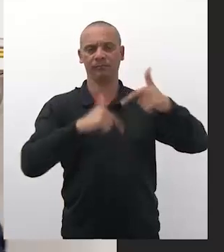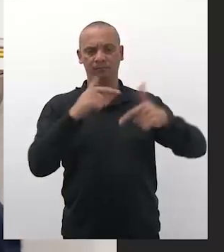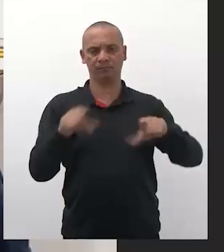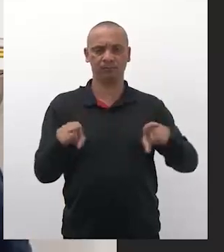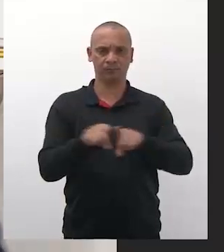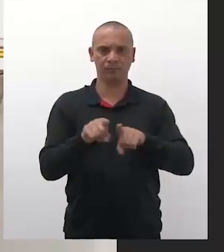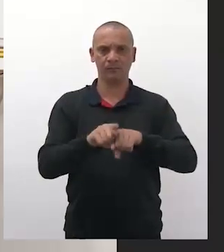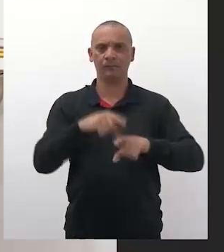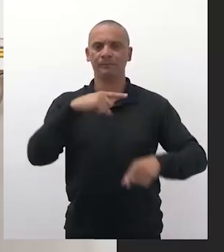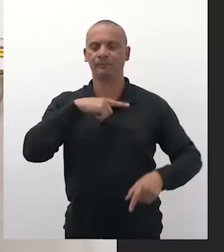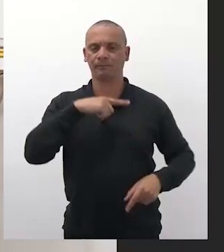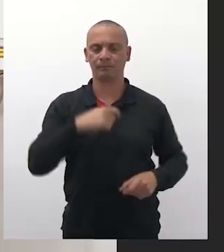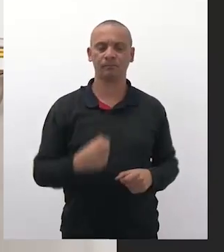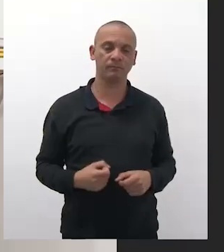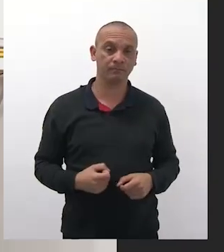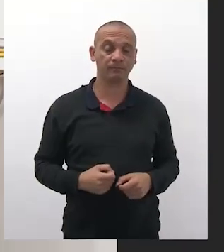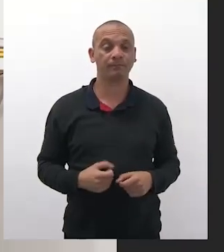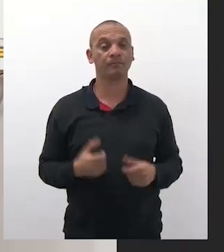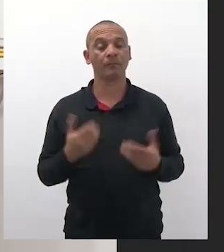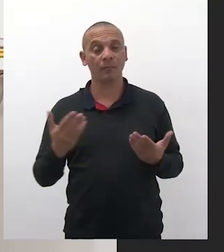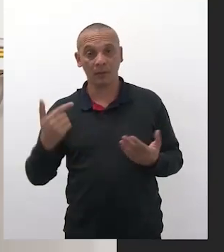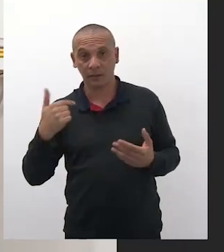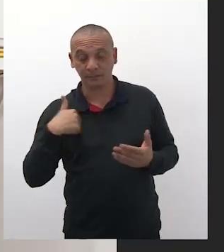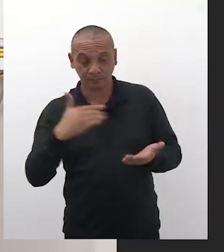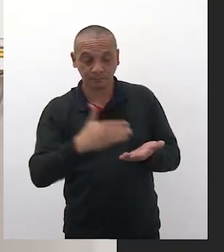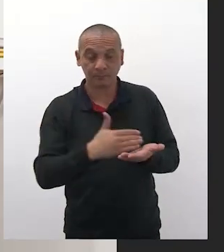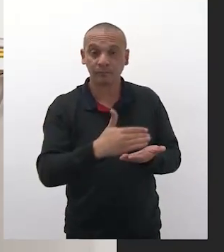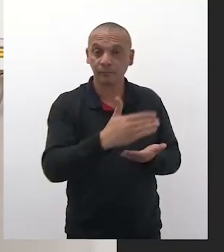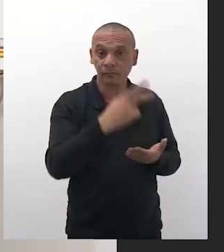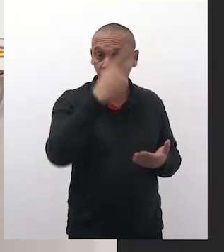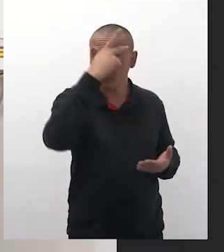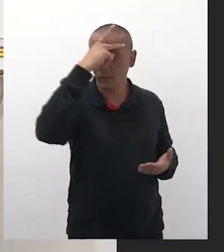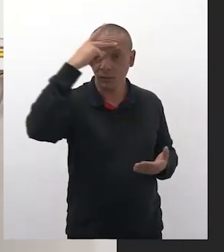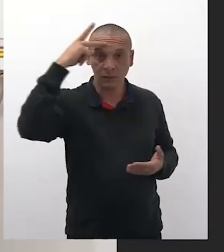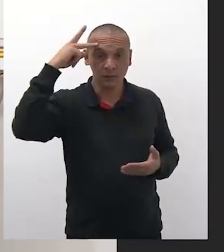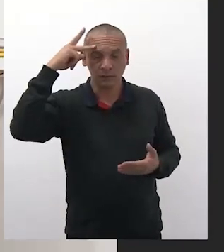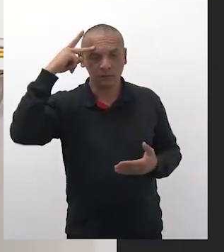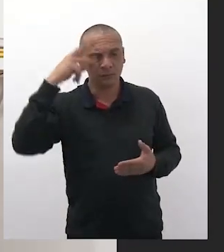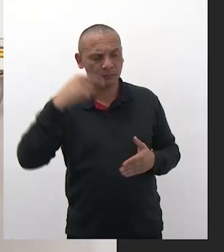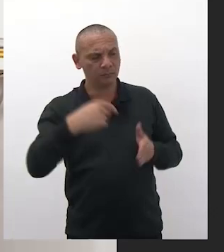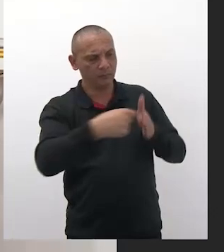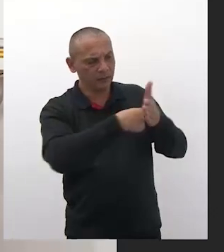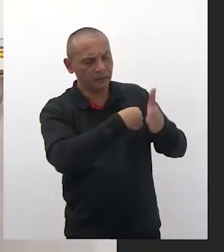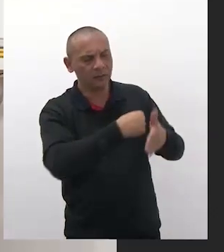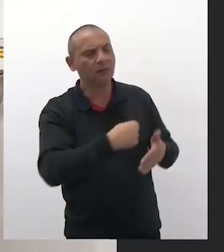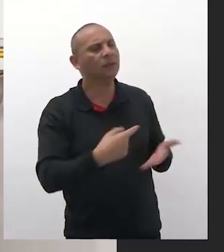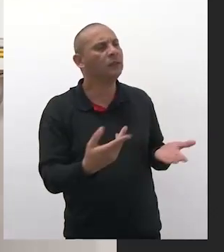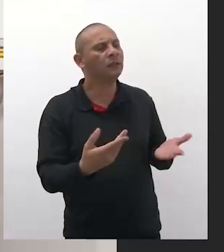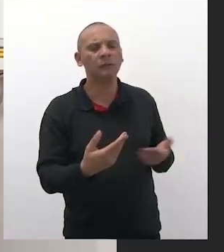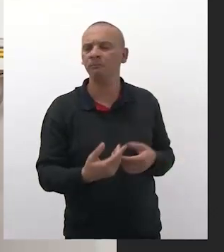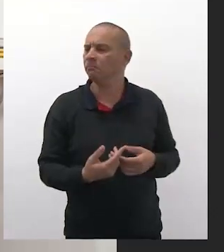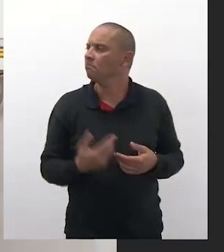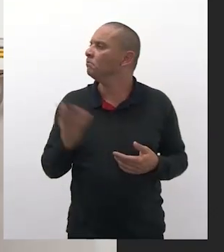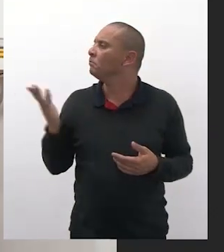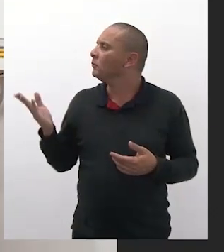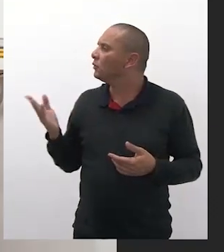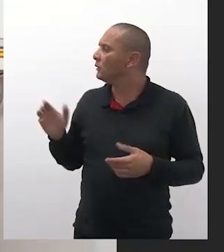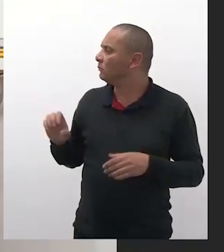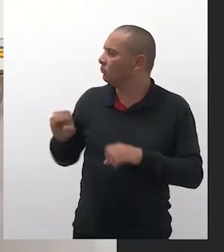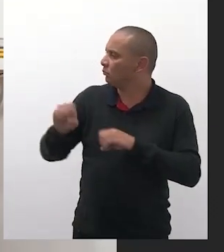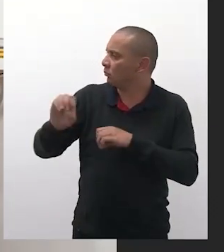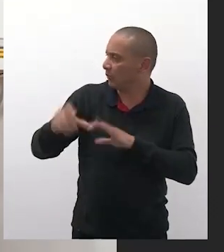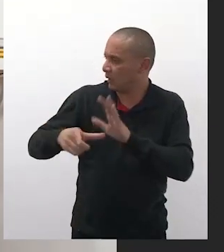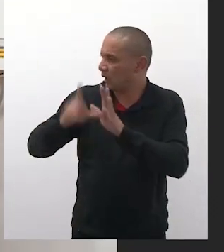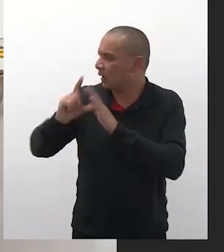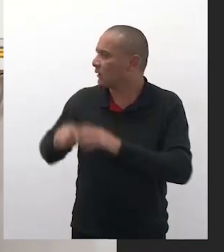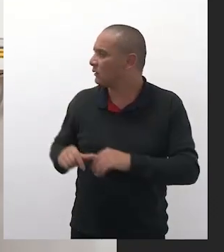carreira docente, né? Aí, quando eu iniciei, as pessoas até me perguntavam, os outros colegas, mas você não já deu aula antes?